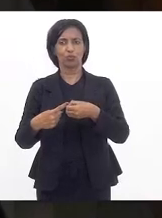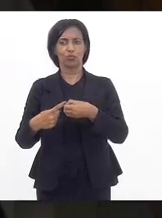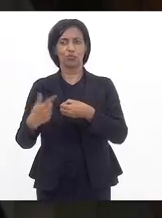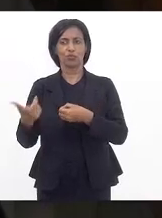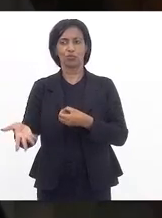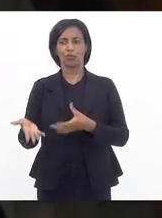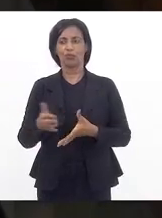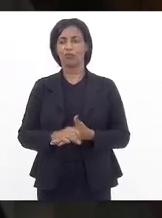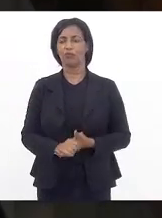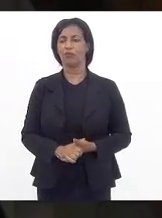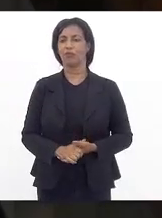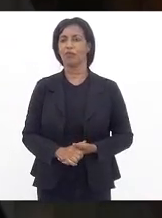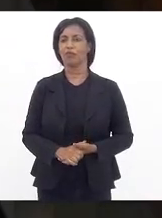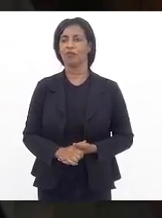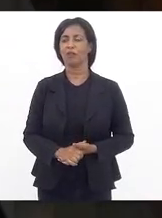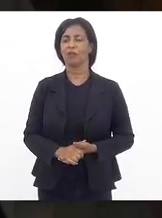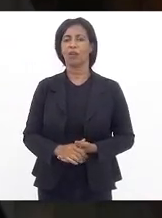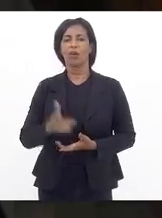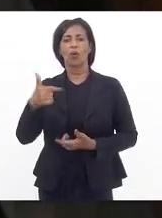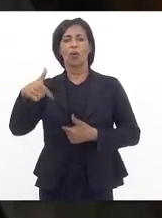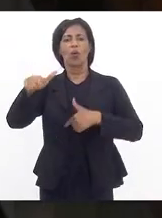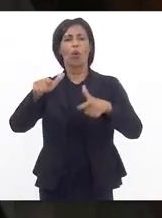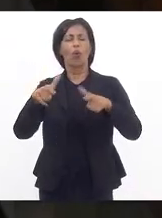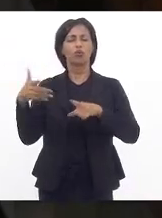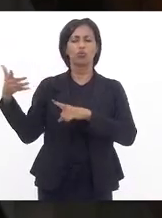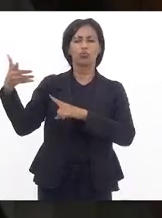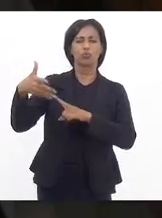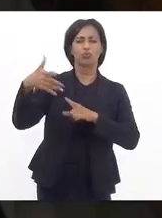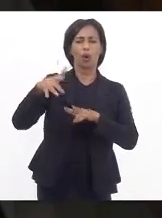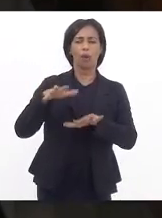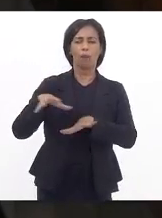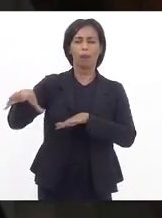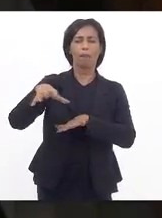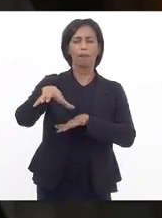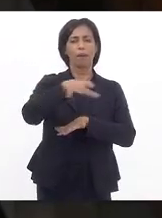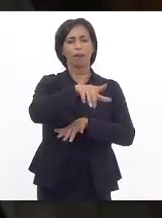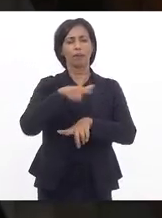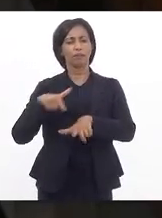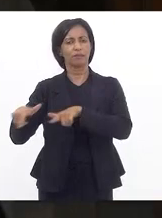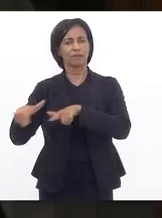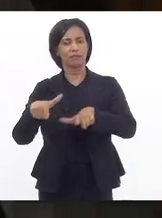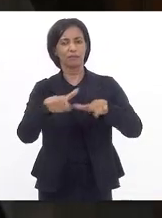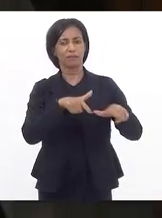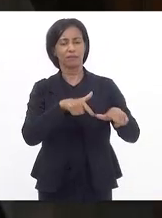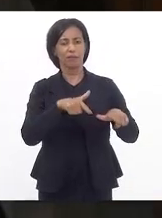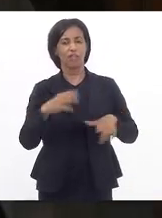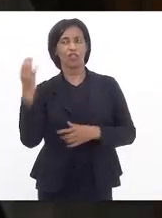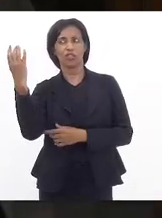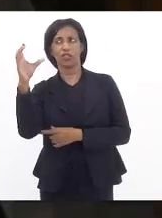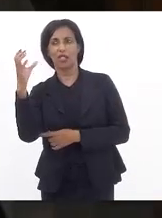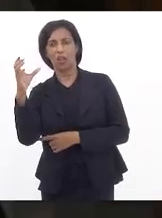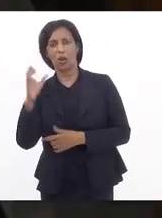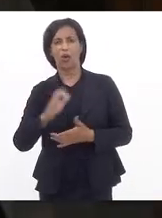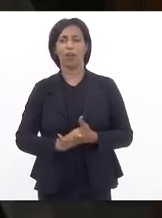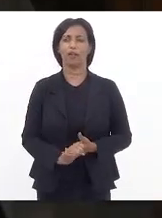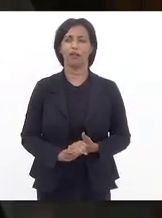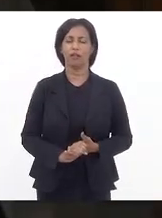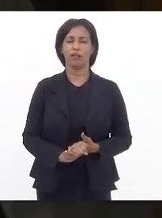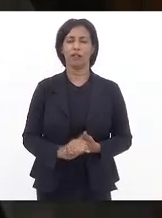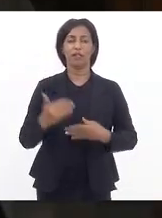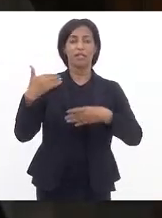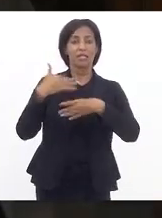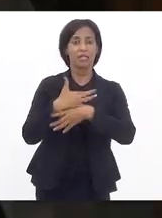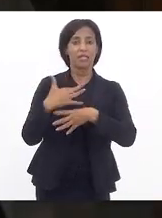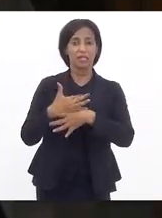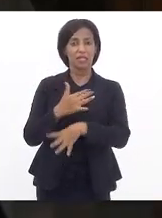de locais de economia solidária saúde do vários fóruns locais que são muito ativos no Rio de Janeiro o de Niterói o